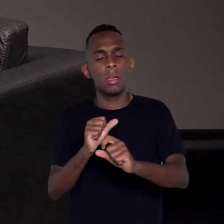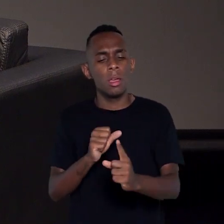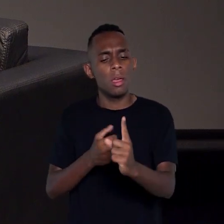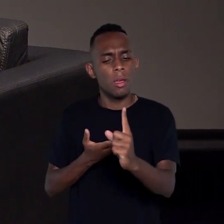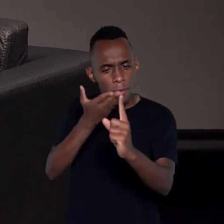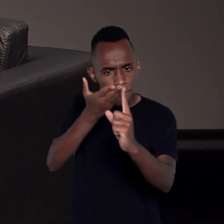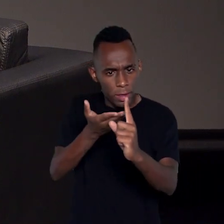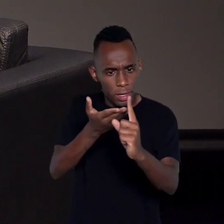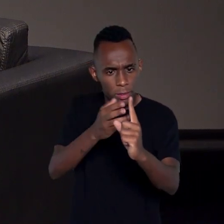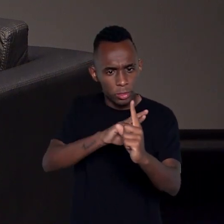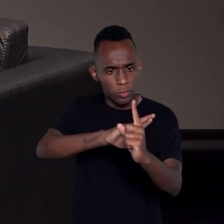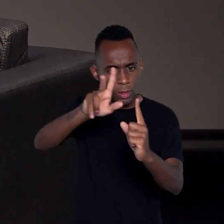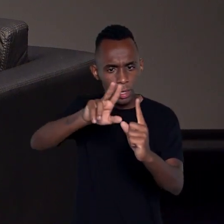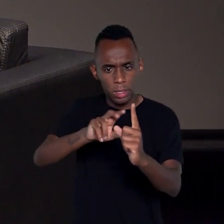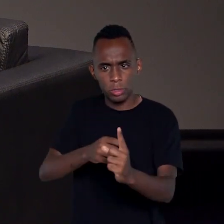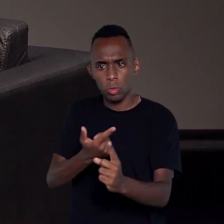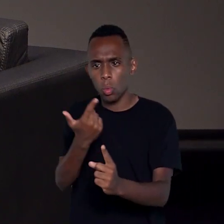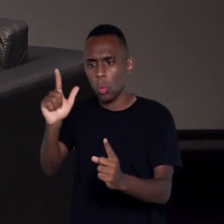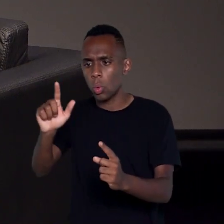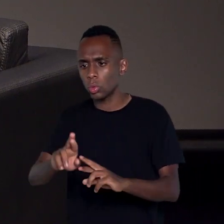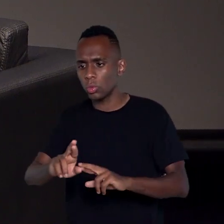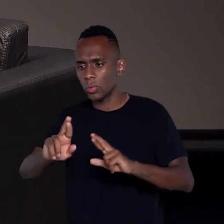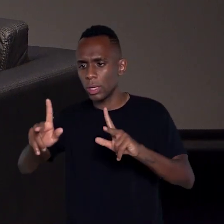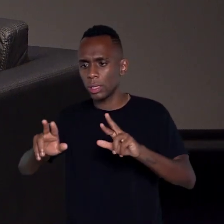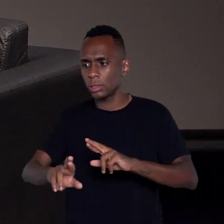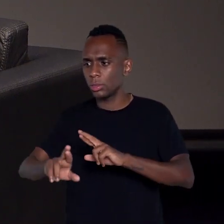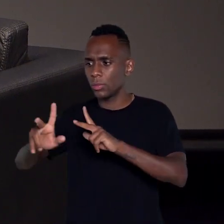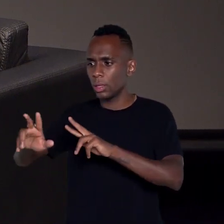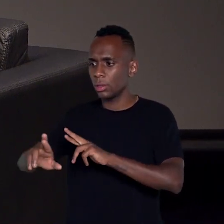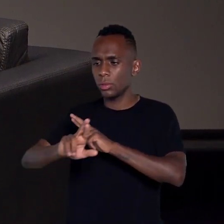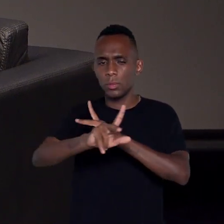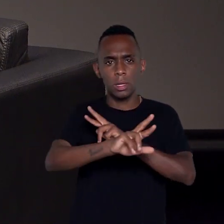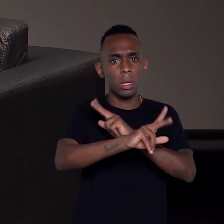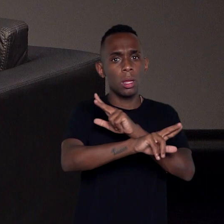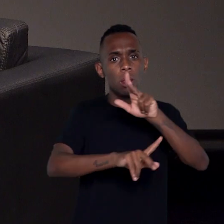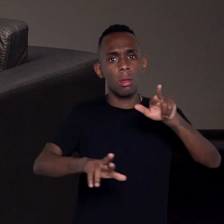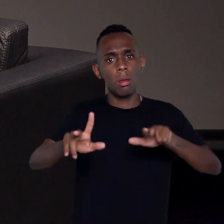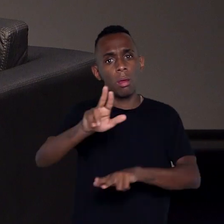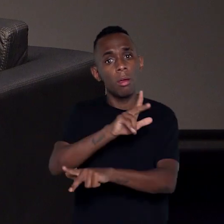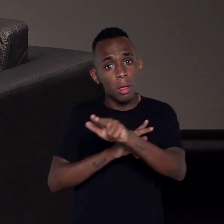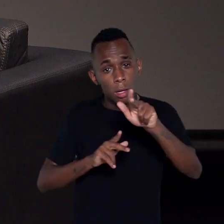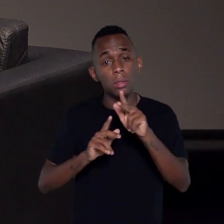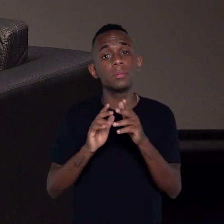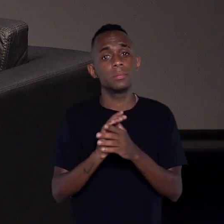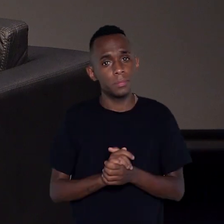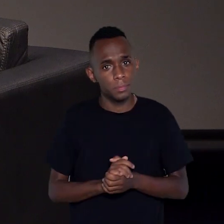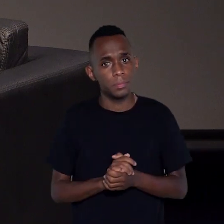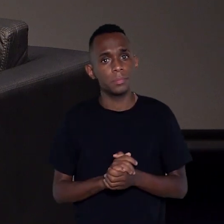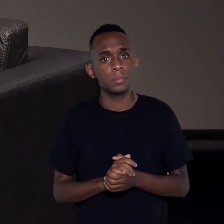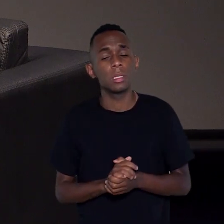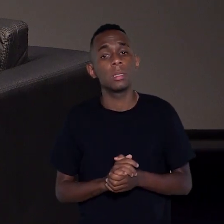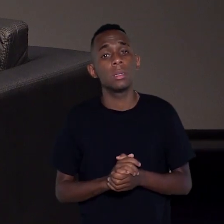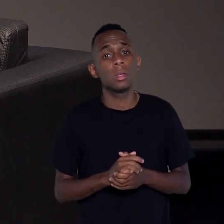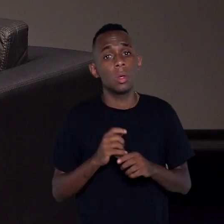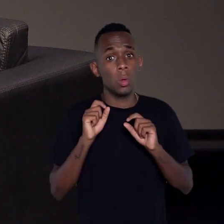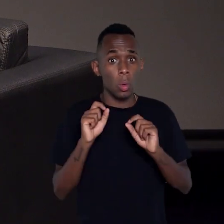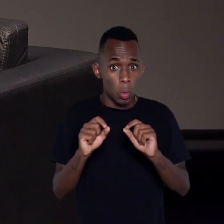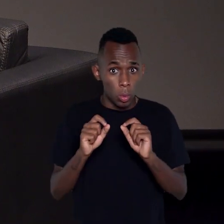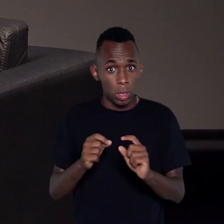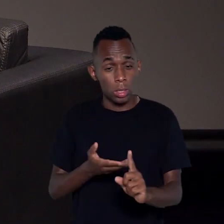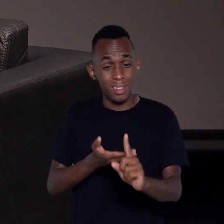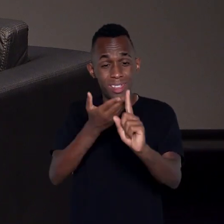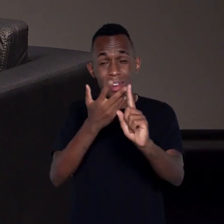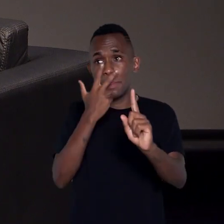aquele diferente no outro, né, e que esse outro vai ser de alguma maneira vai ser colocado